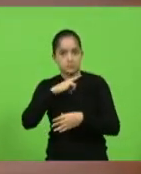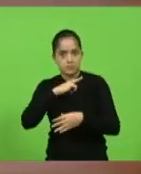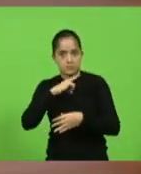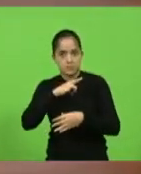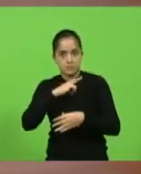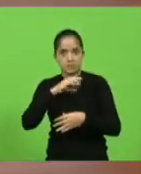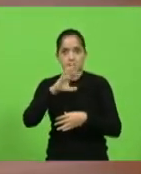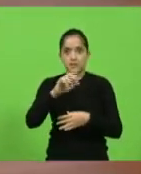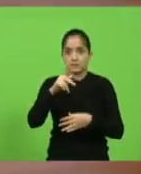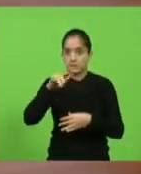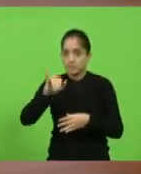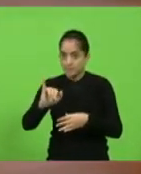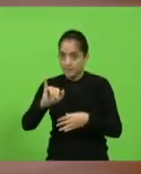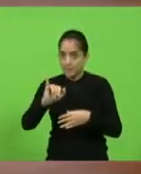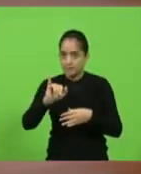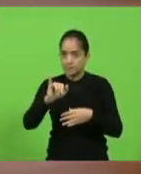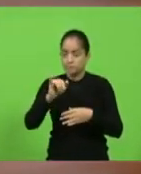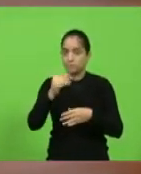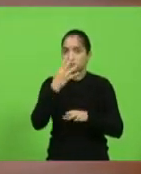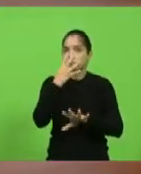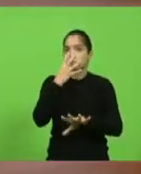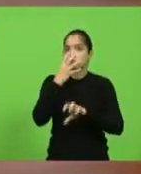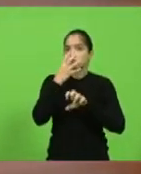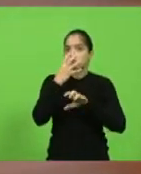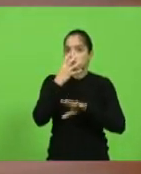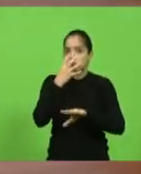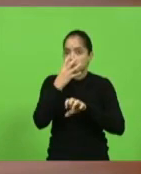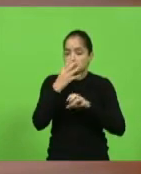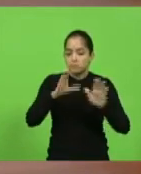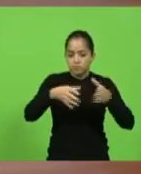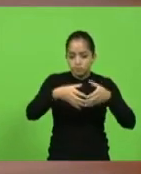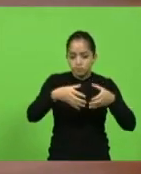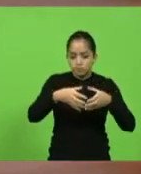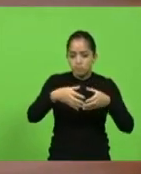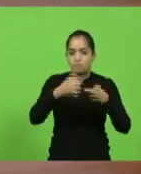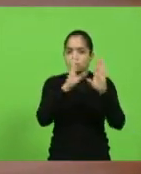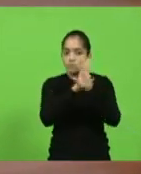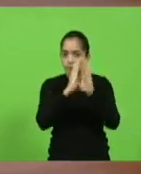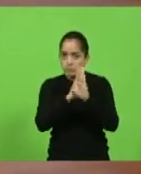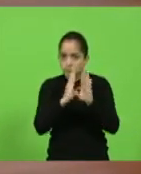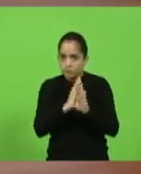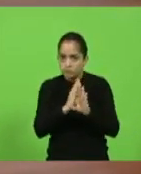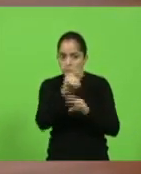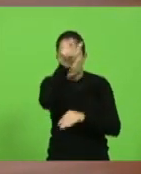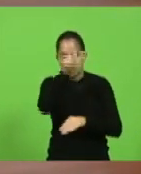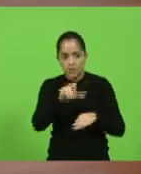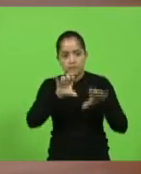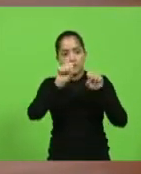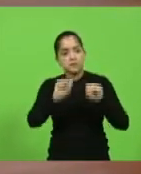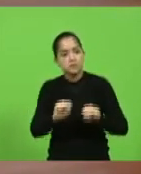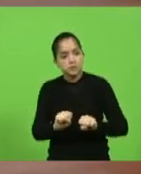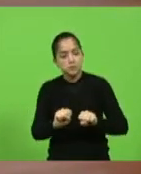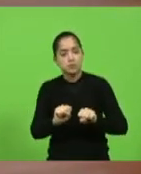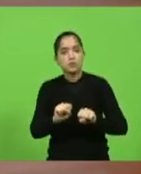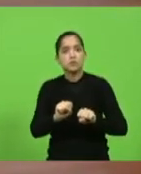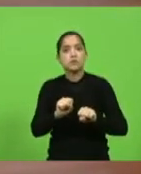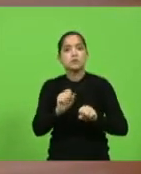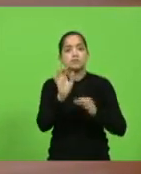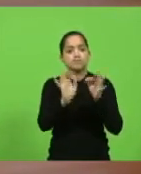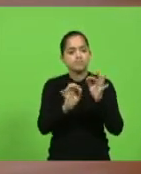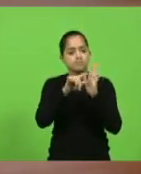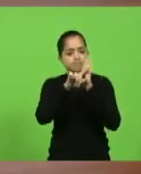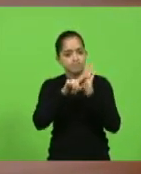CPI dos respiradores, que com amplos poderes de investigação ouviu testemunhas, realizou